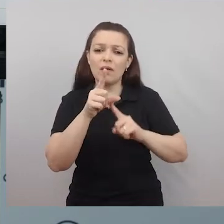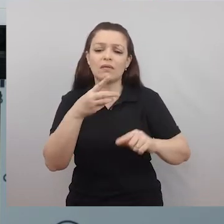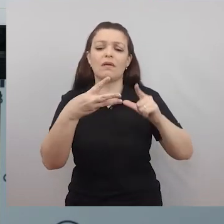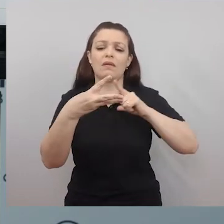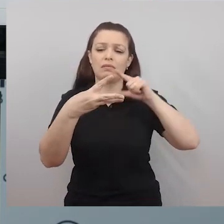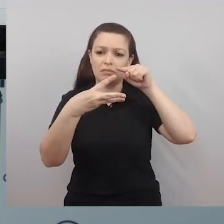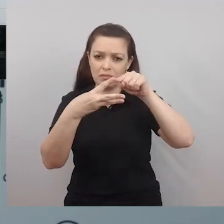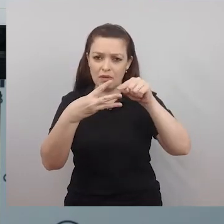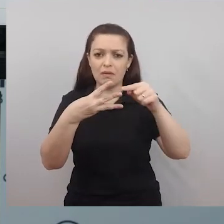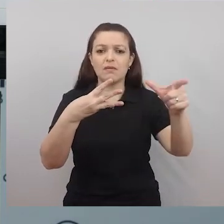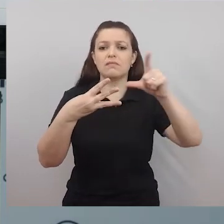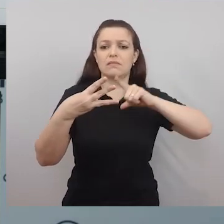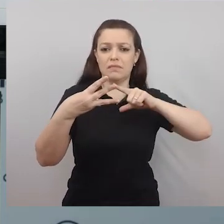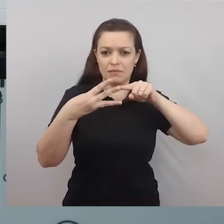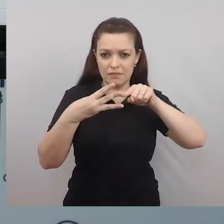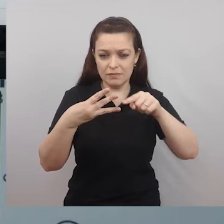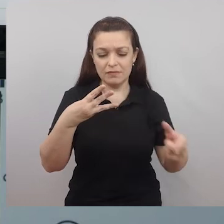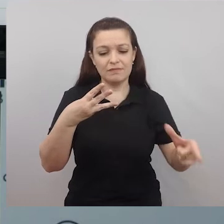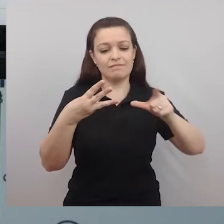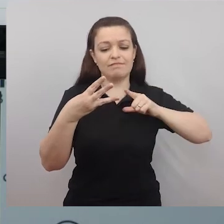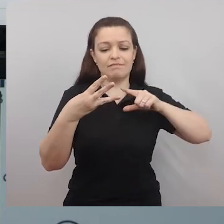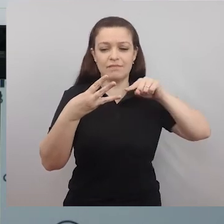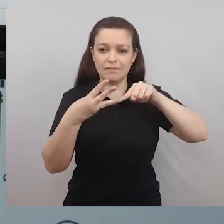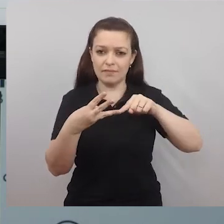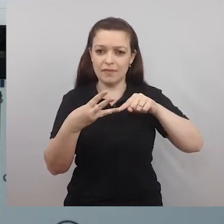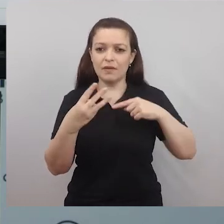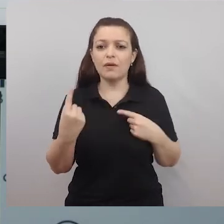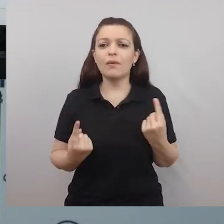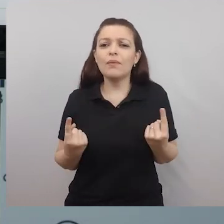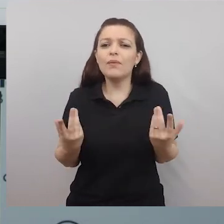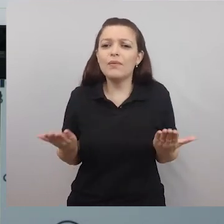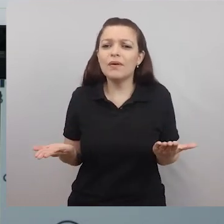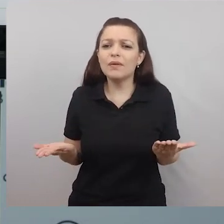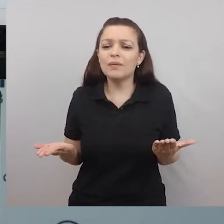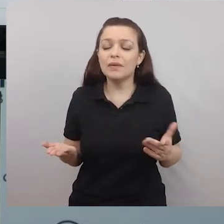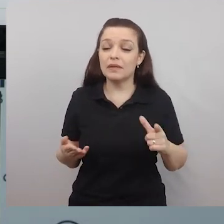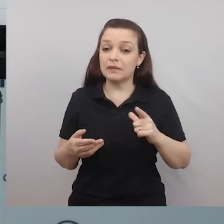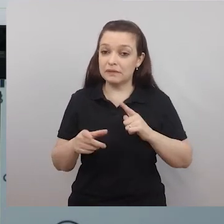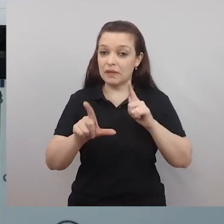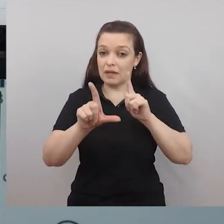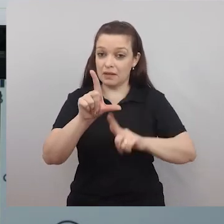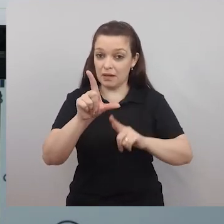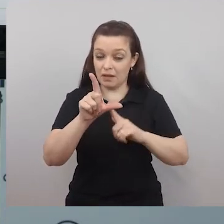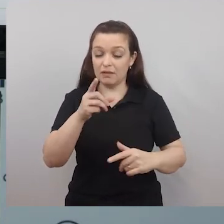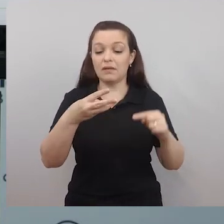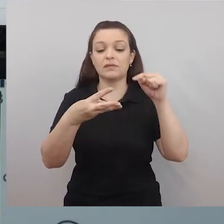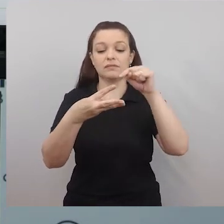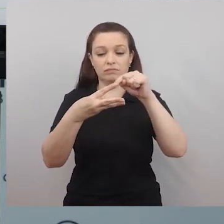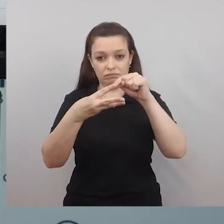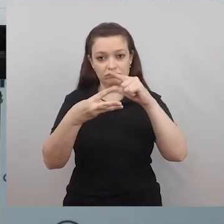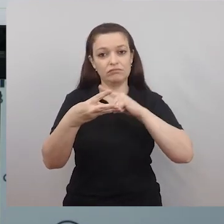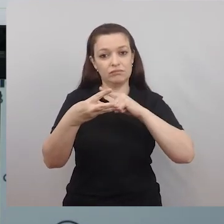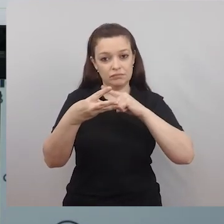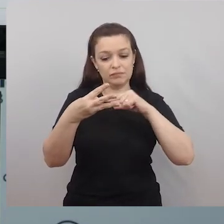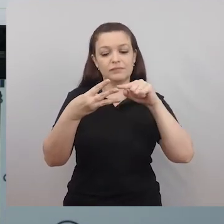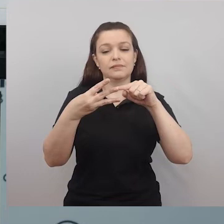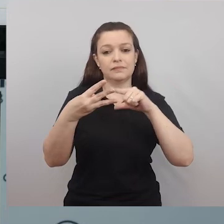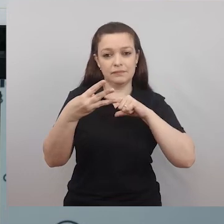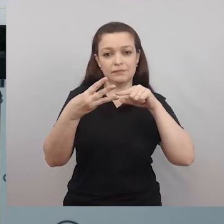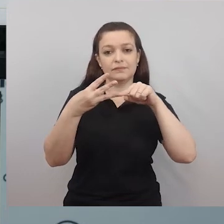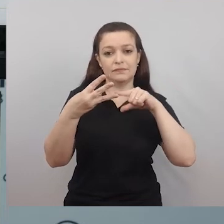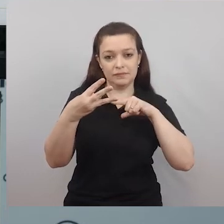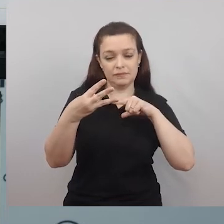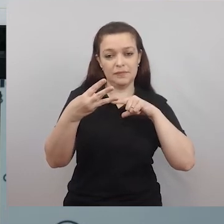amigos. Muito bem. Existe uma letra que aparece nessas três